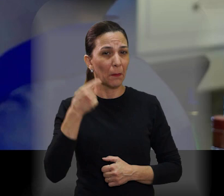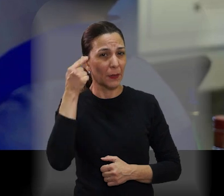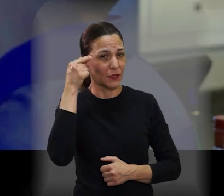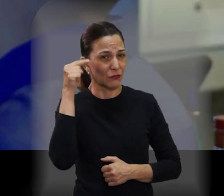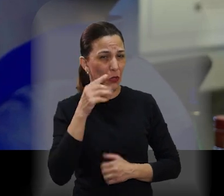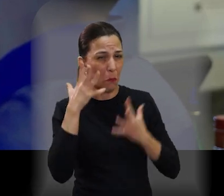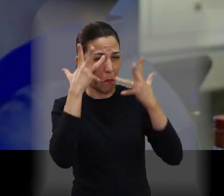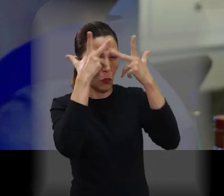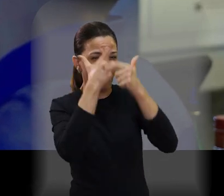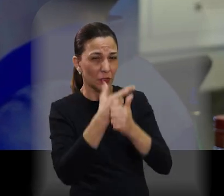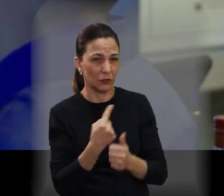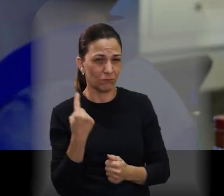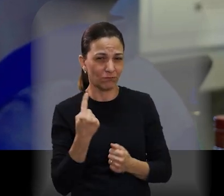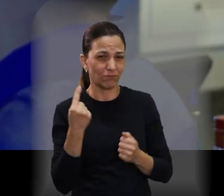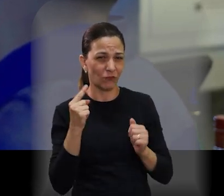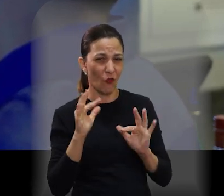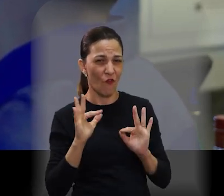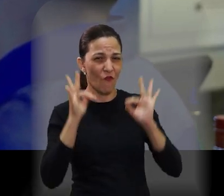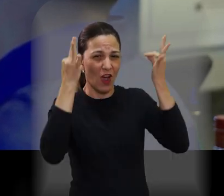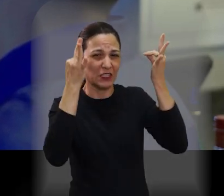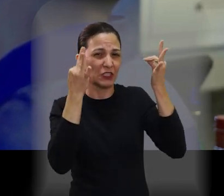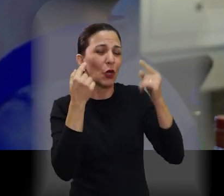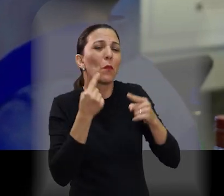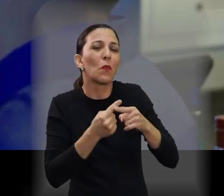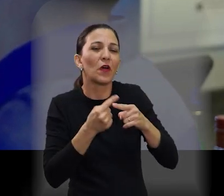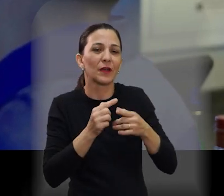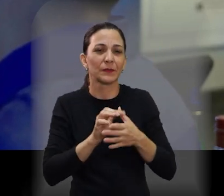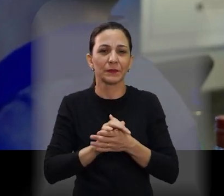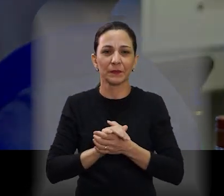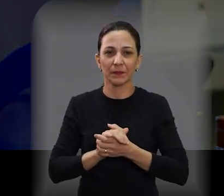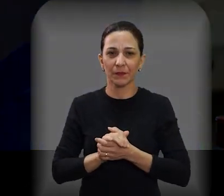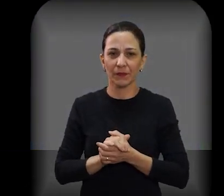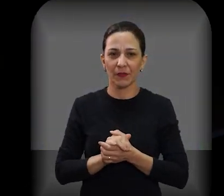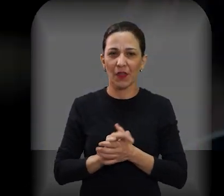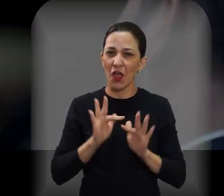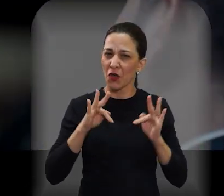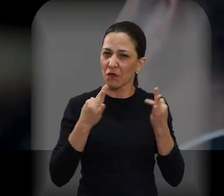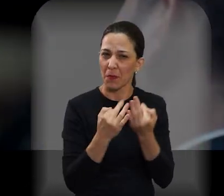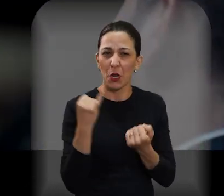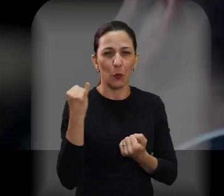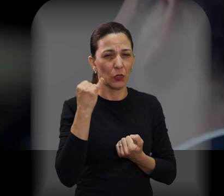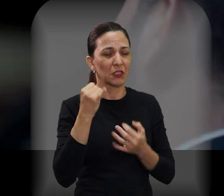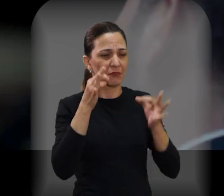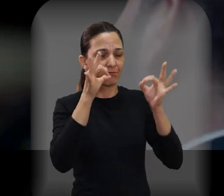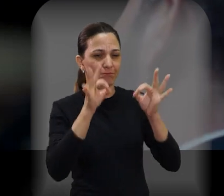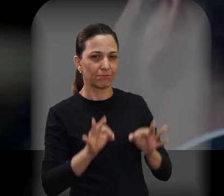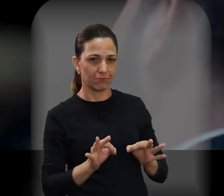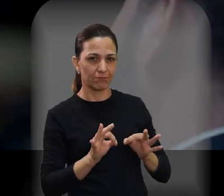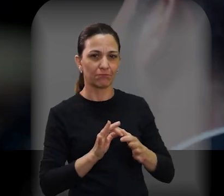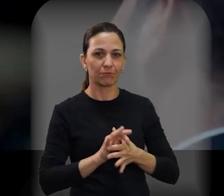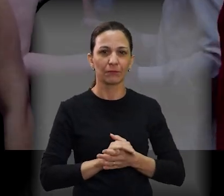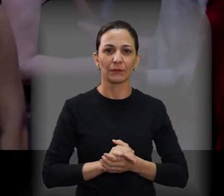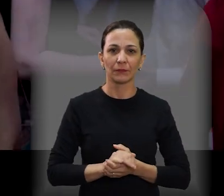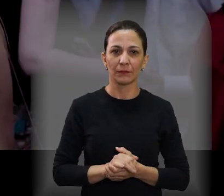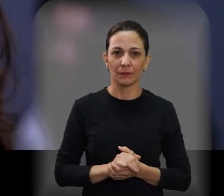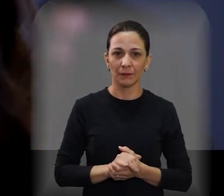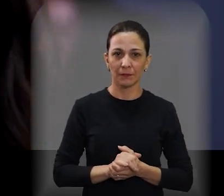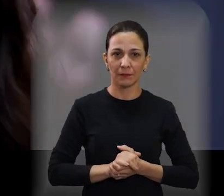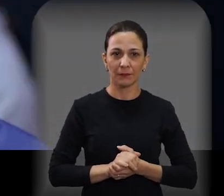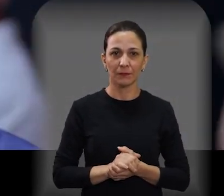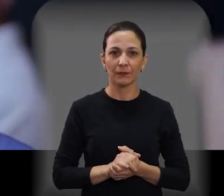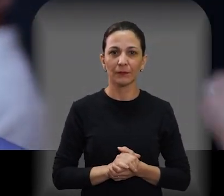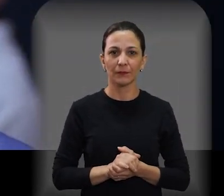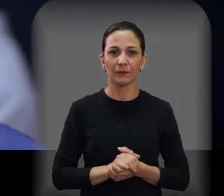Fiquei pensando que um cara bonito assim, como você, tá fazendo sozinho numa festa como essa. Família é uma coisa sagrada, né, seu Carlos?